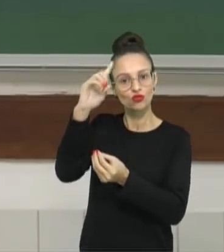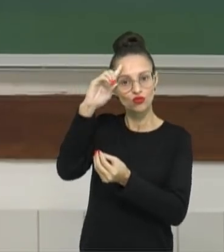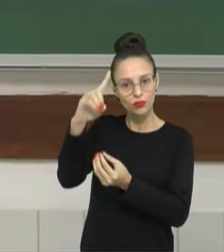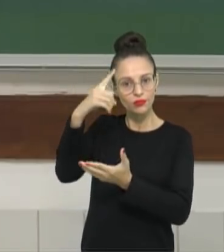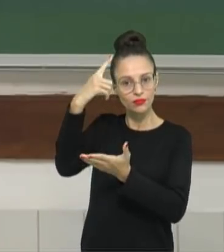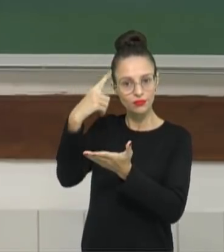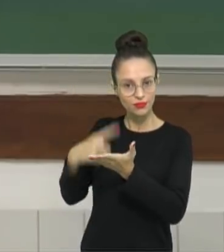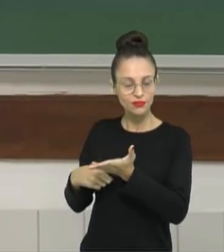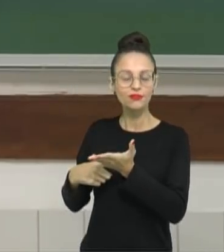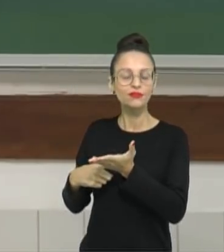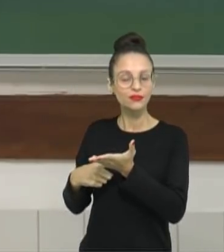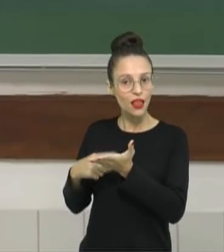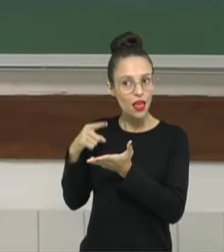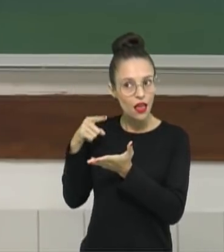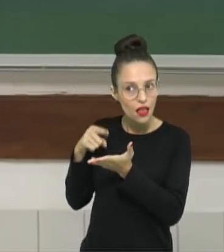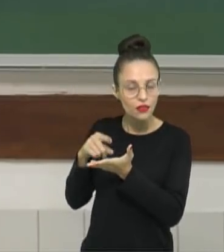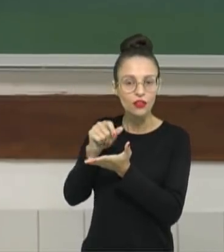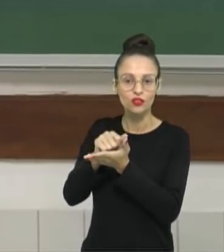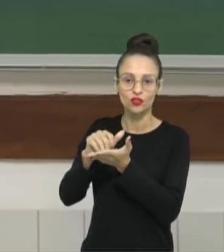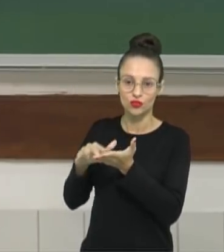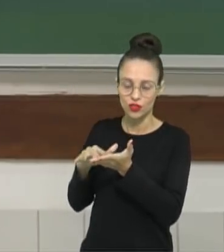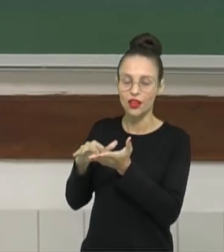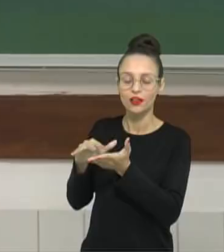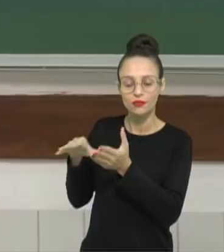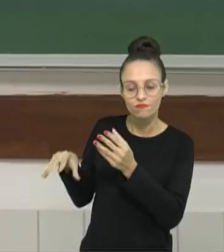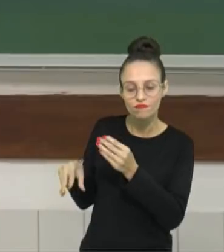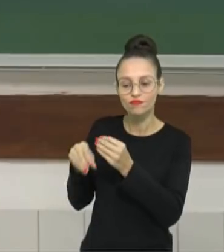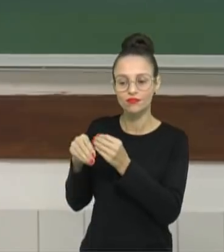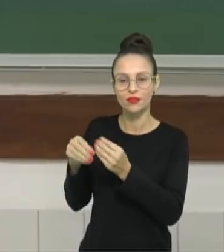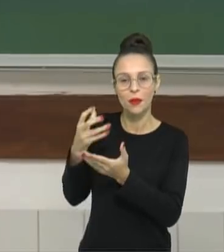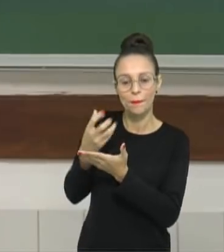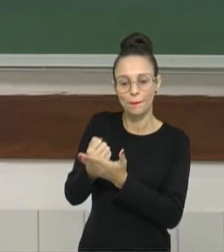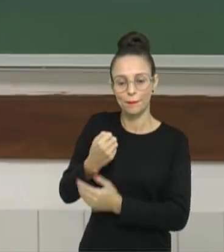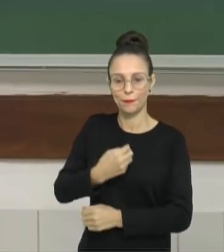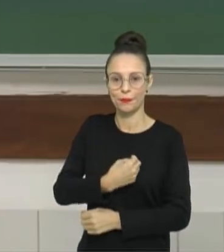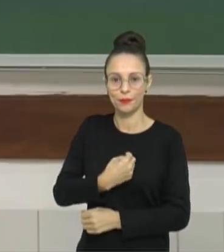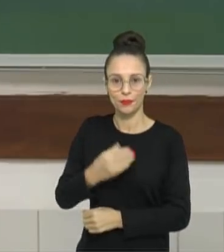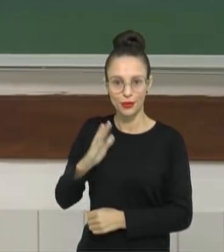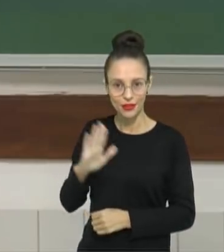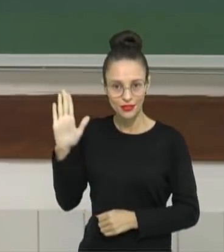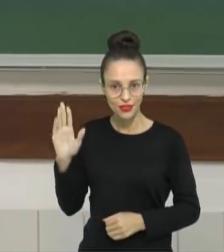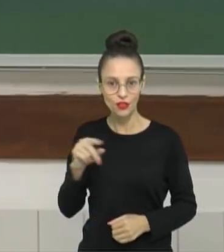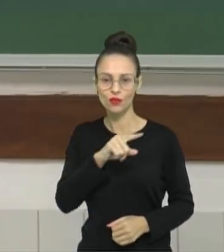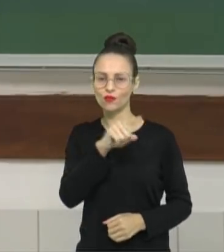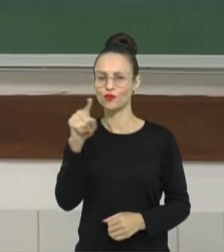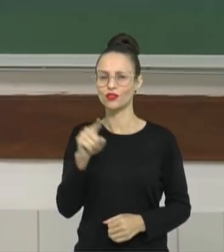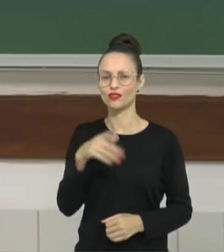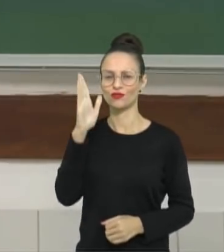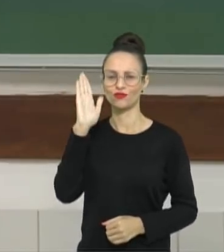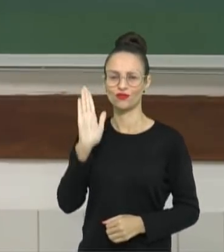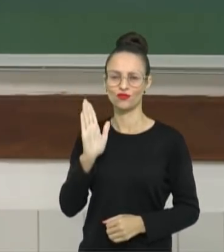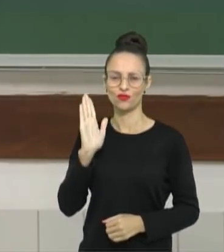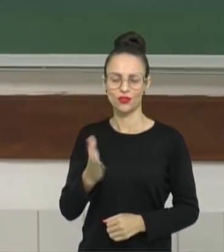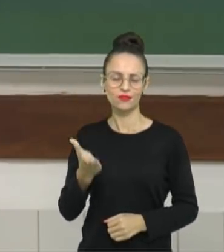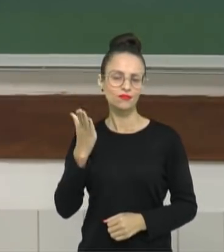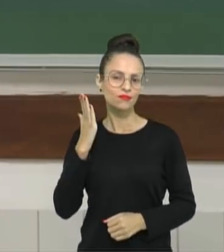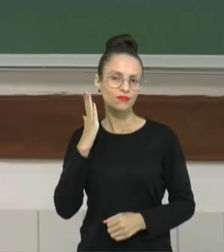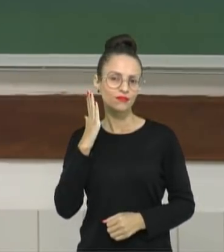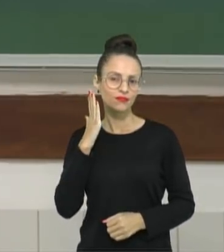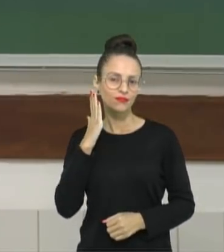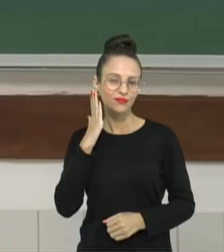combinada e ela já vai fazer parte da sua presença. Eu acho que vocês já estão